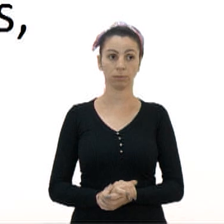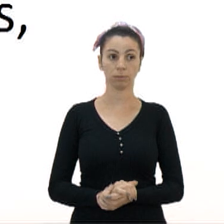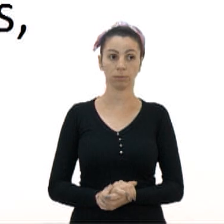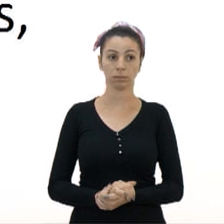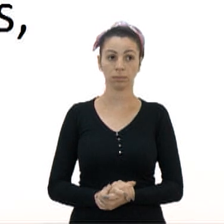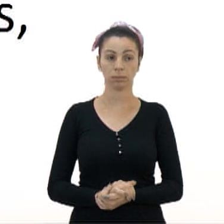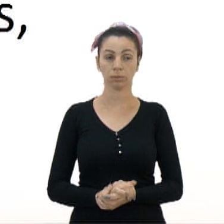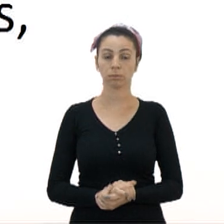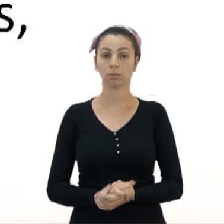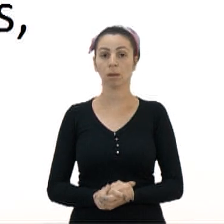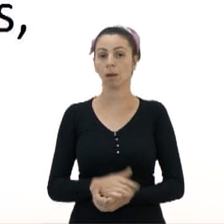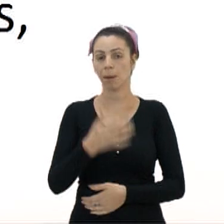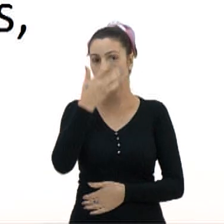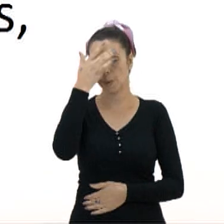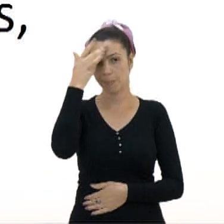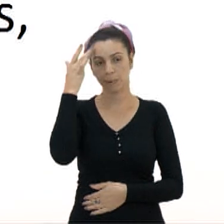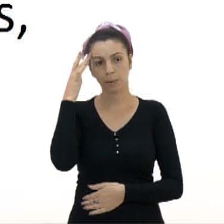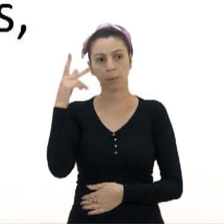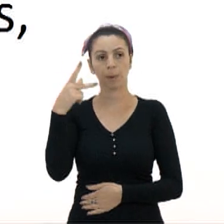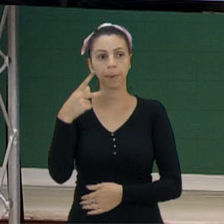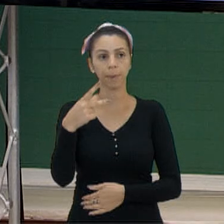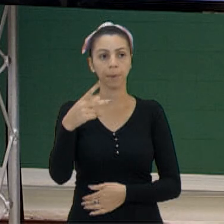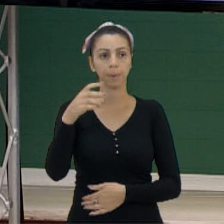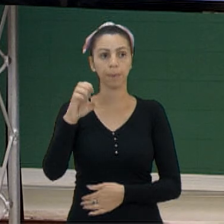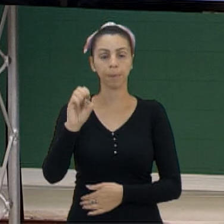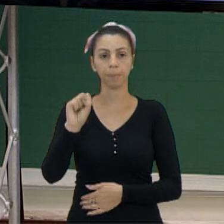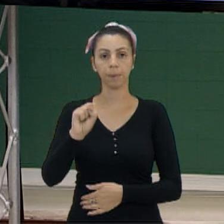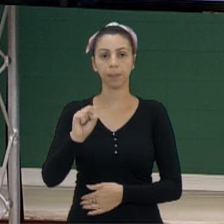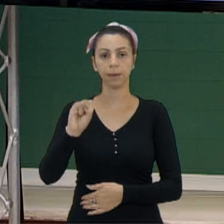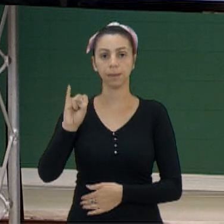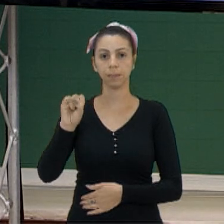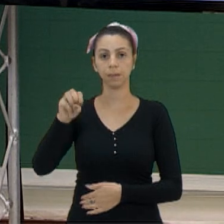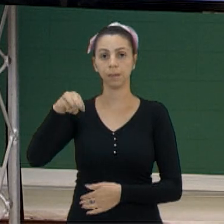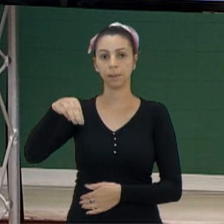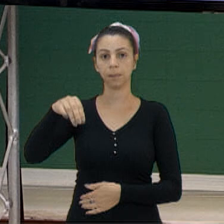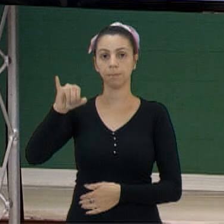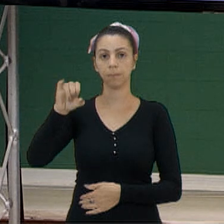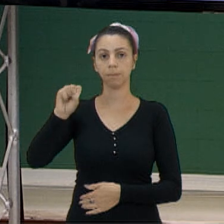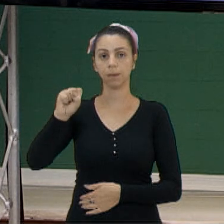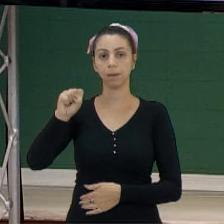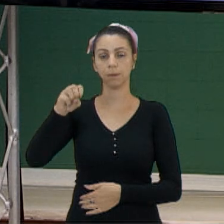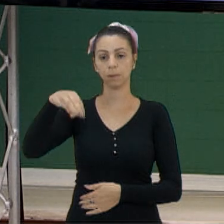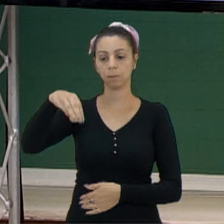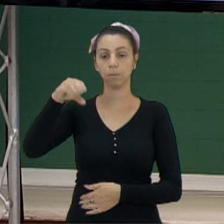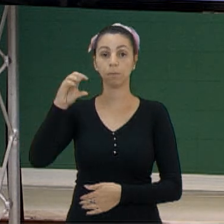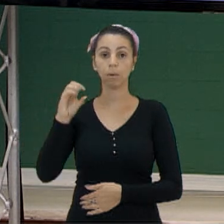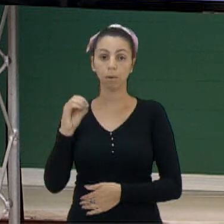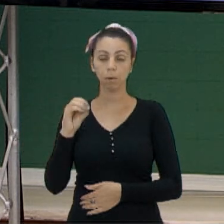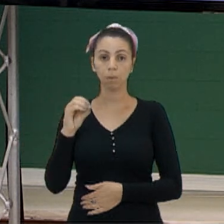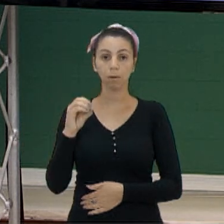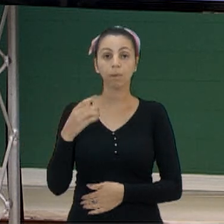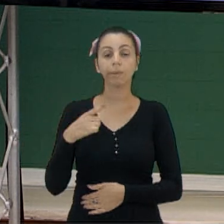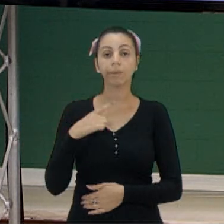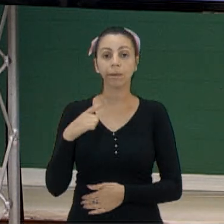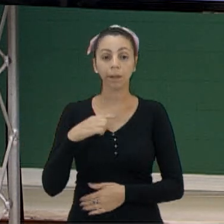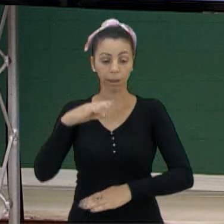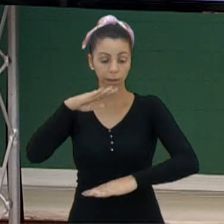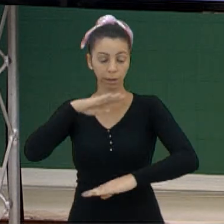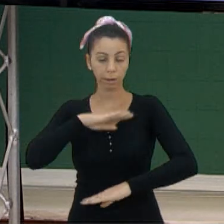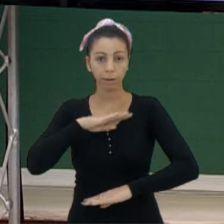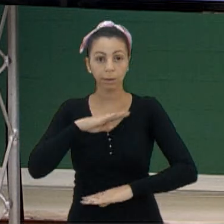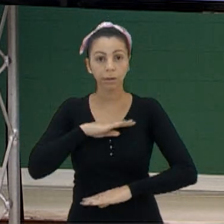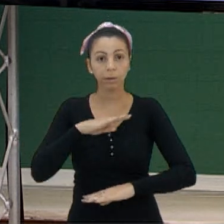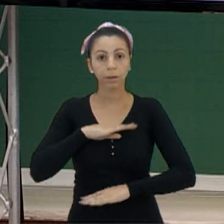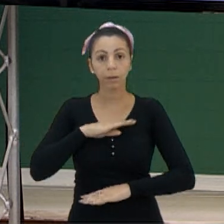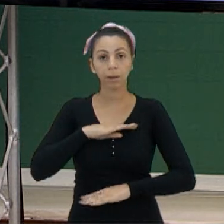Culto ao pessimismo. Como a gente falou da arte dramática ali, né? Vai ser, como a gente está naquele momento